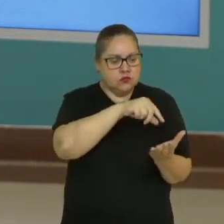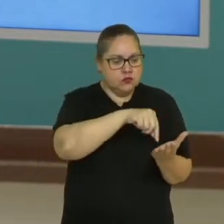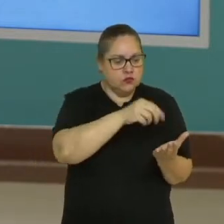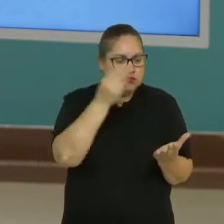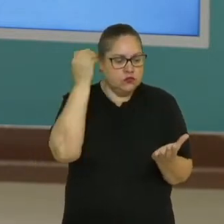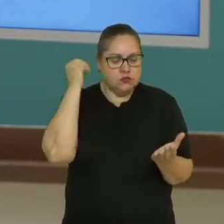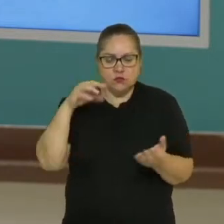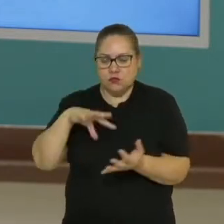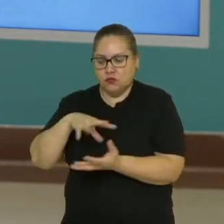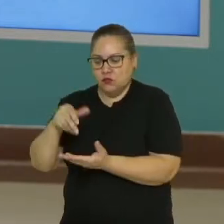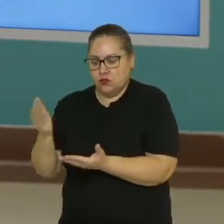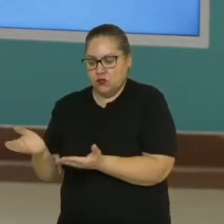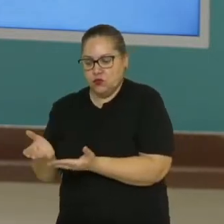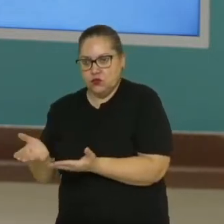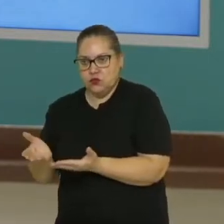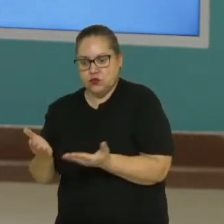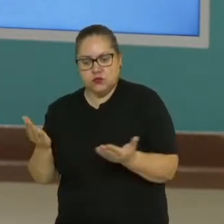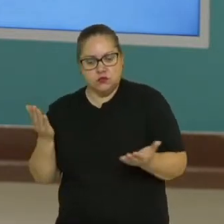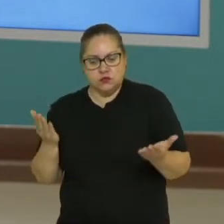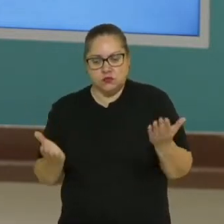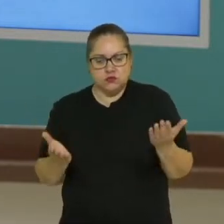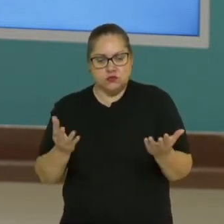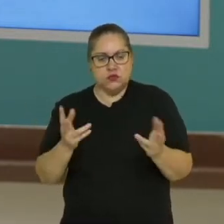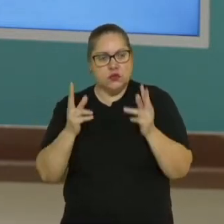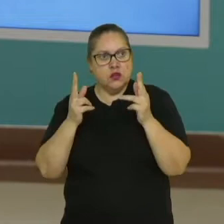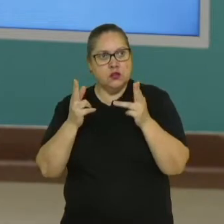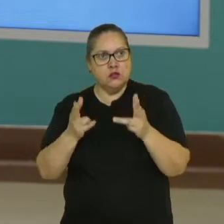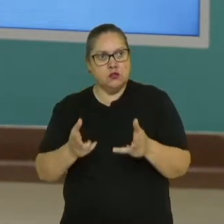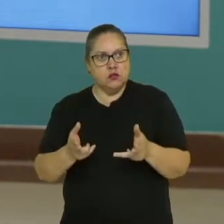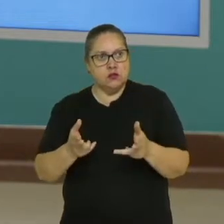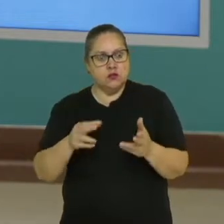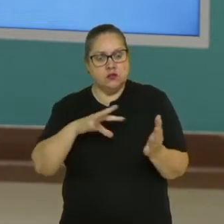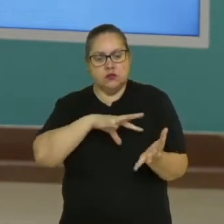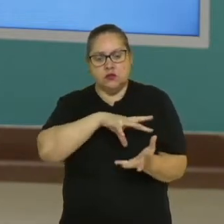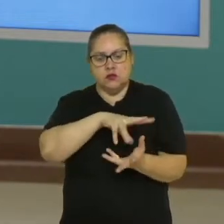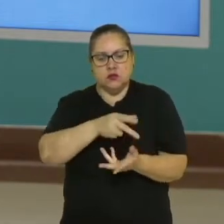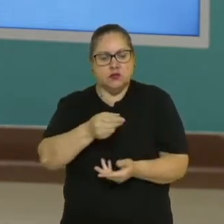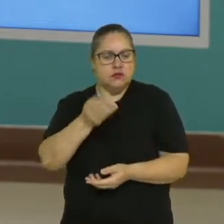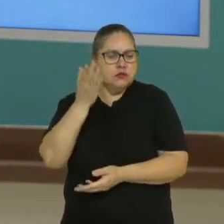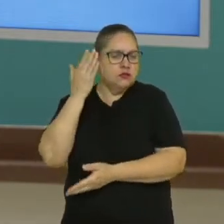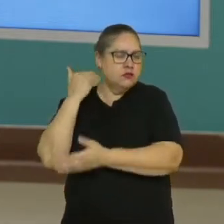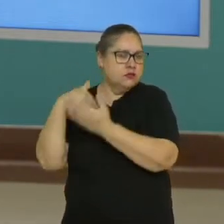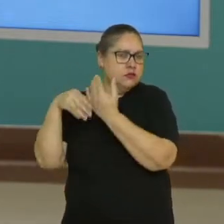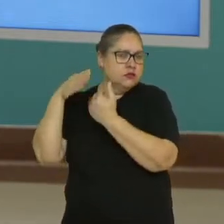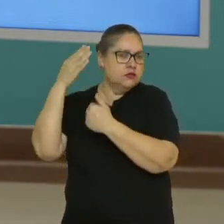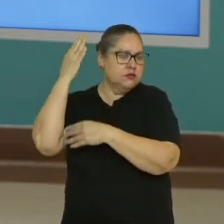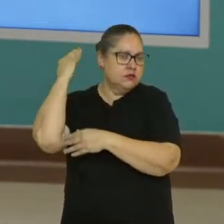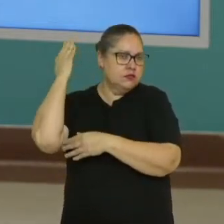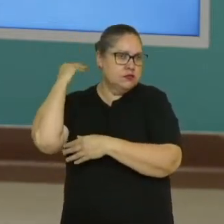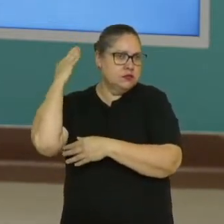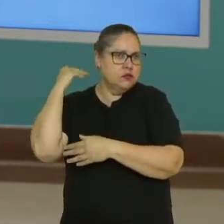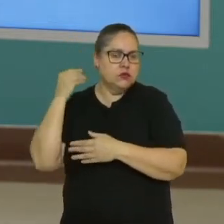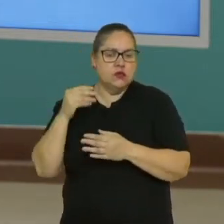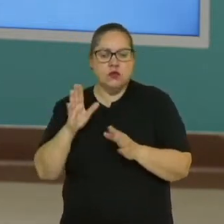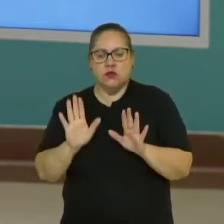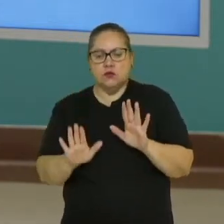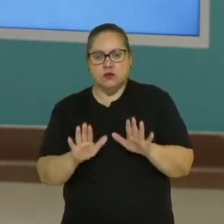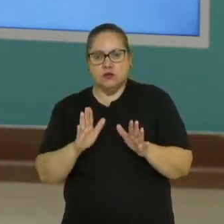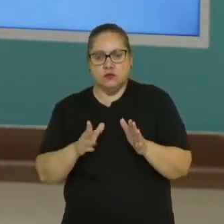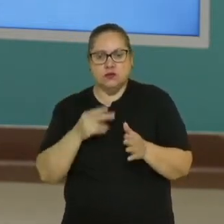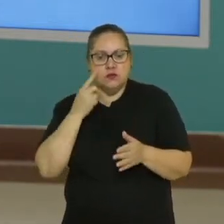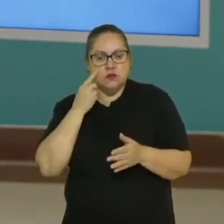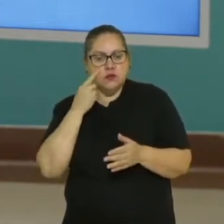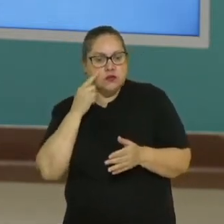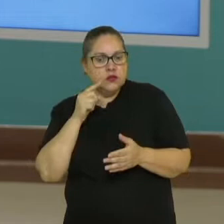planeta hoje tem alguma semelhança com o planeta há milhões e milhões de anos atrás? Conforme a gente vai vendo